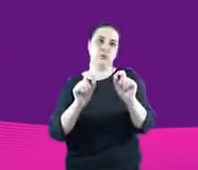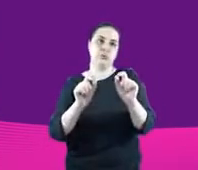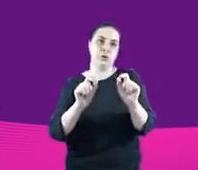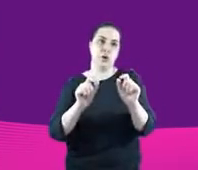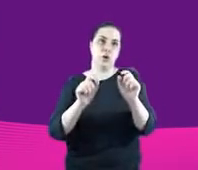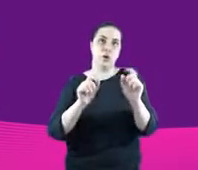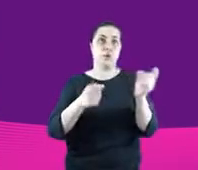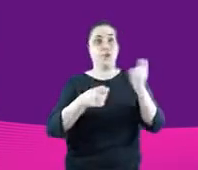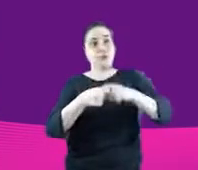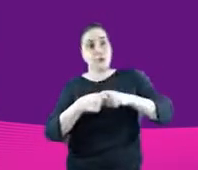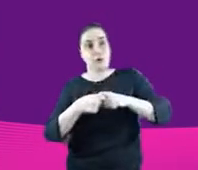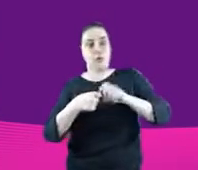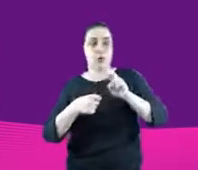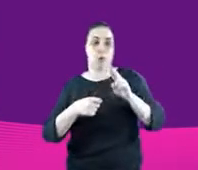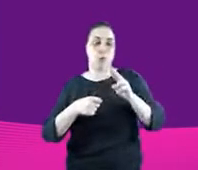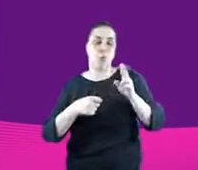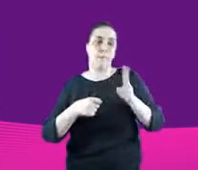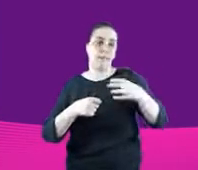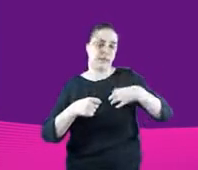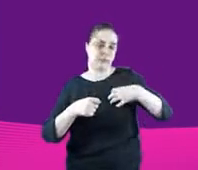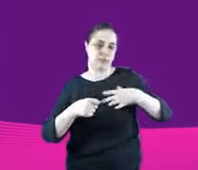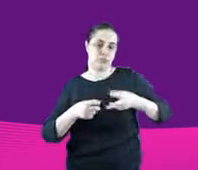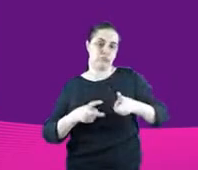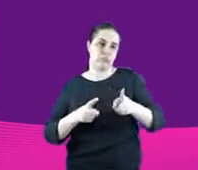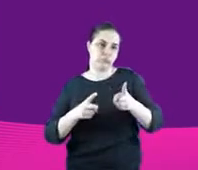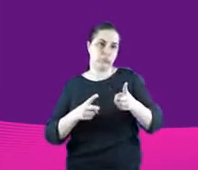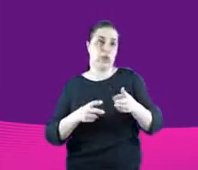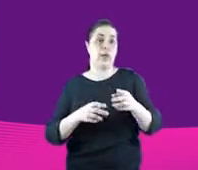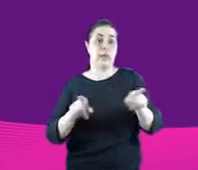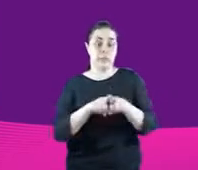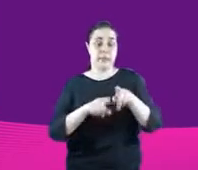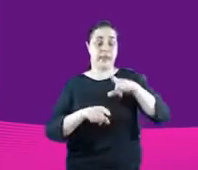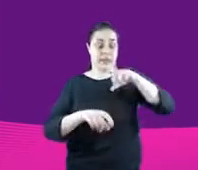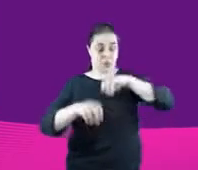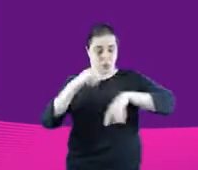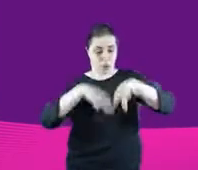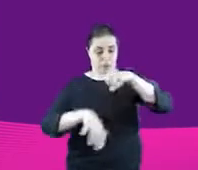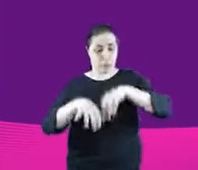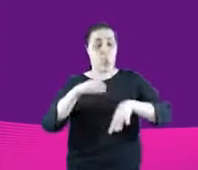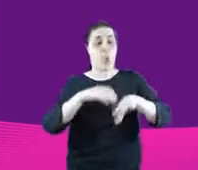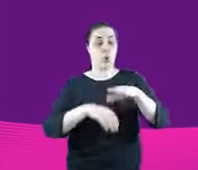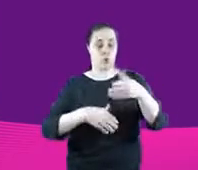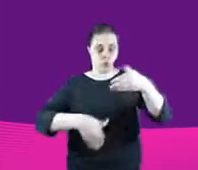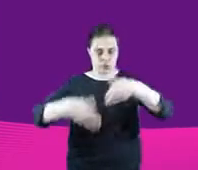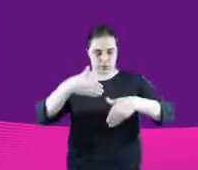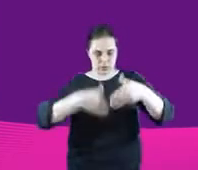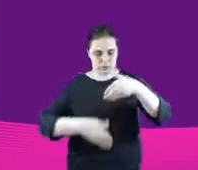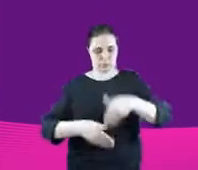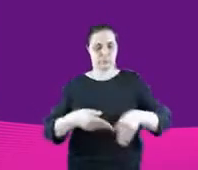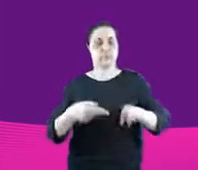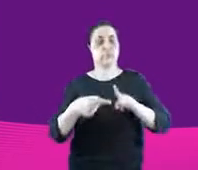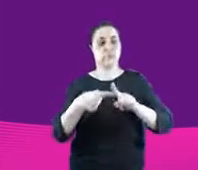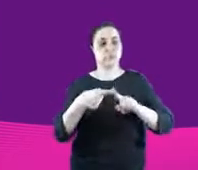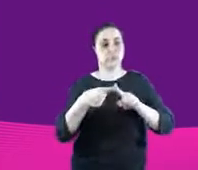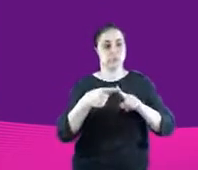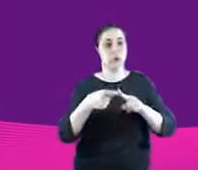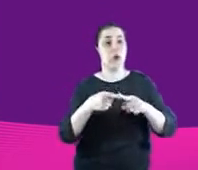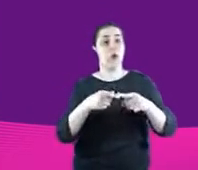de quimioterapia ou hormonioterapia. Leucemias e mielodisplasias podem ocorrer em menos de